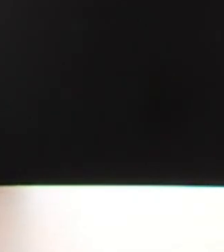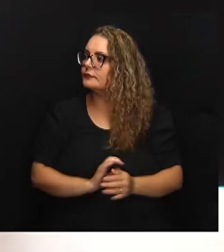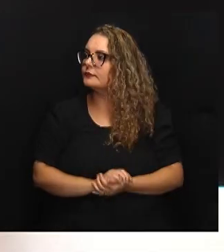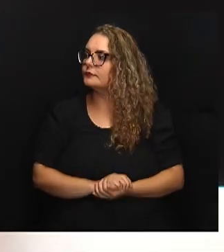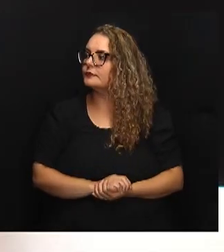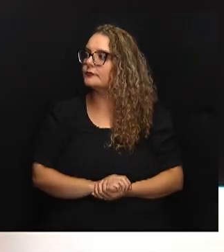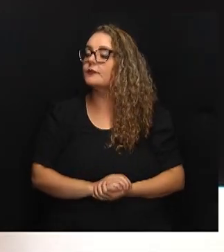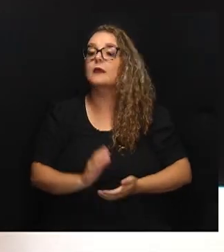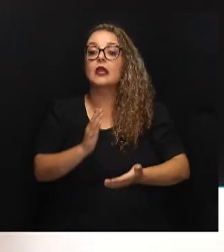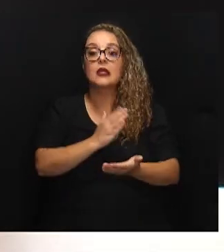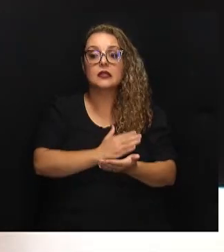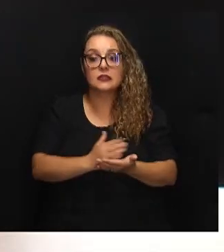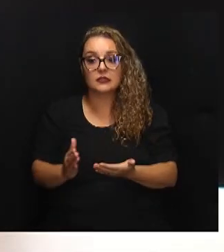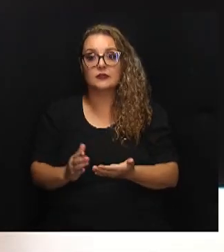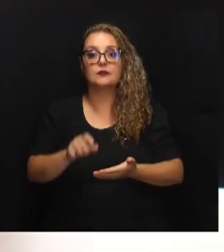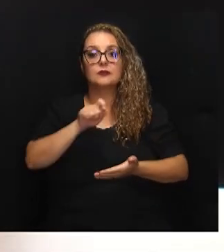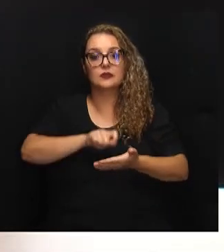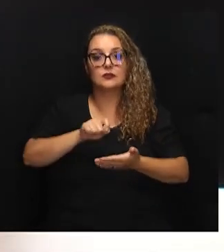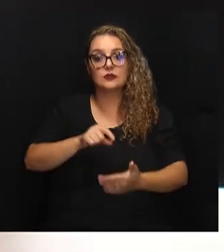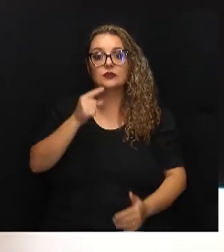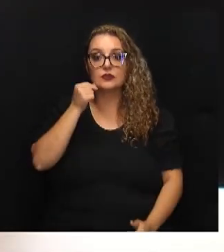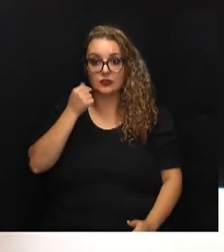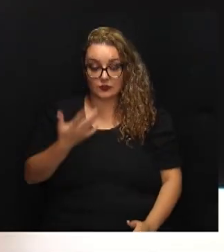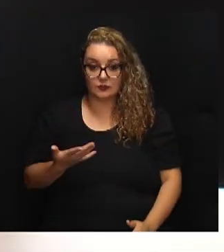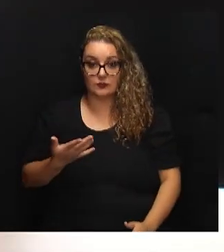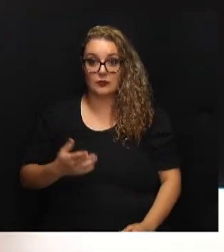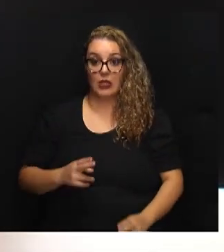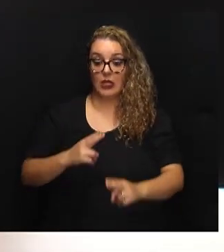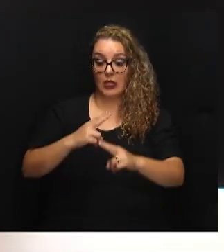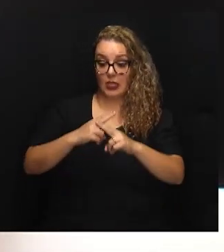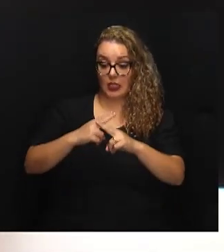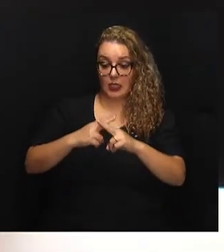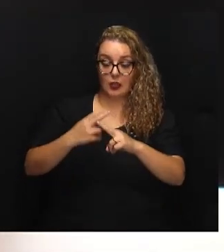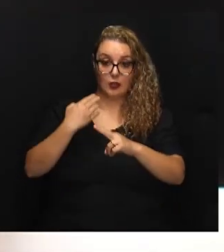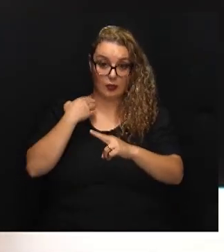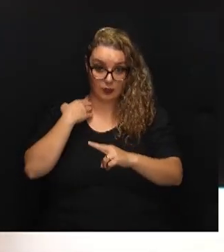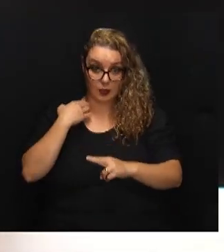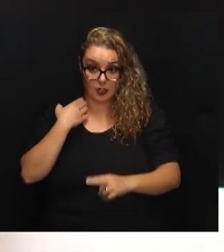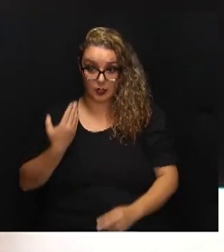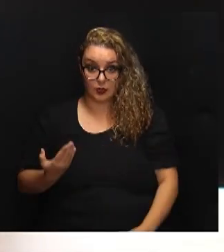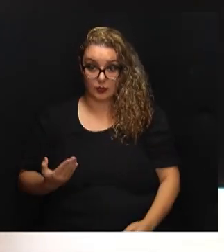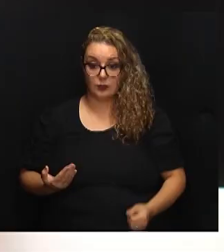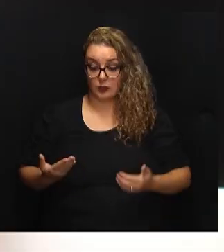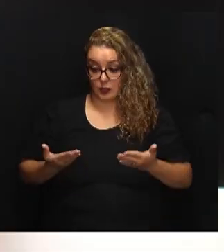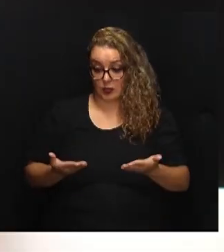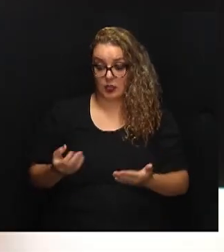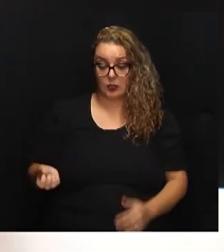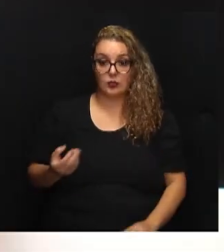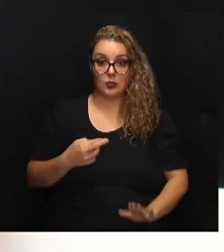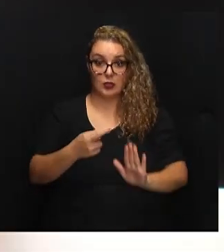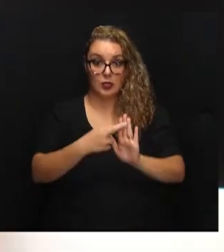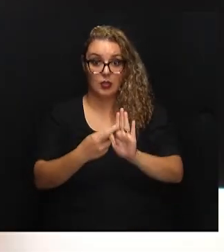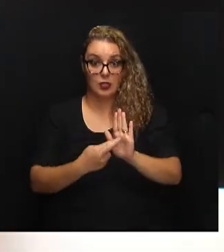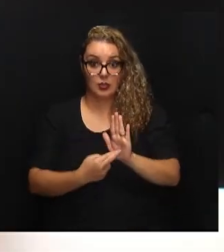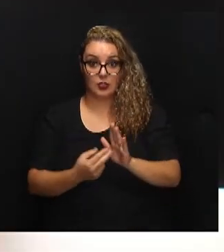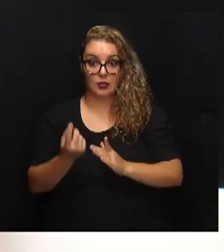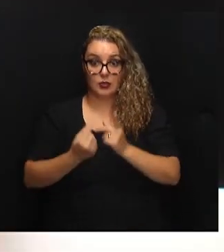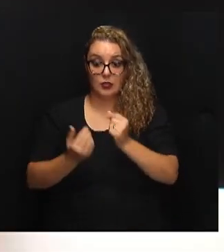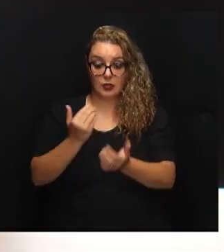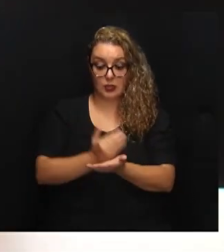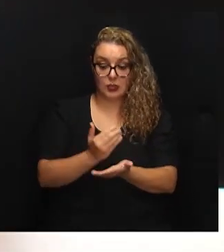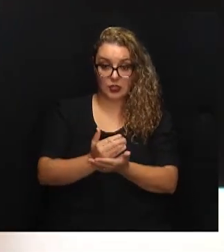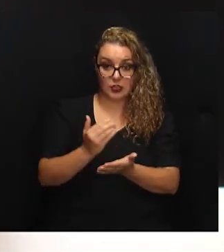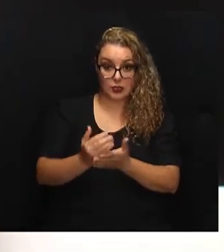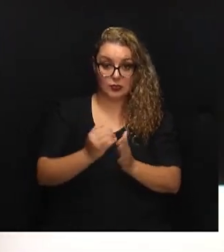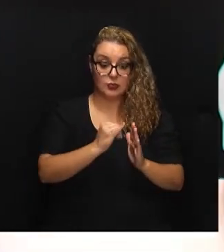Está começando mais um Na Ponta do Lápis e a Caixa Econômica Federal estabeleceu novas regras de financiamento de